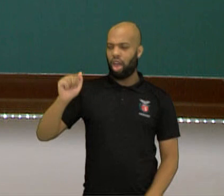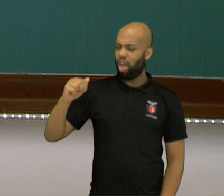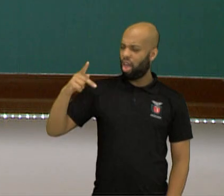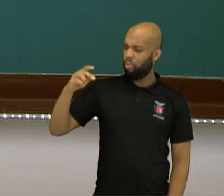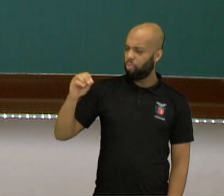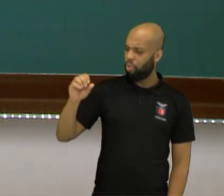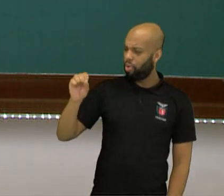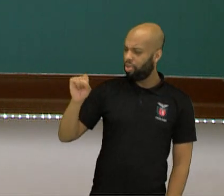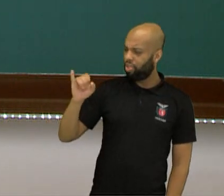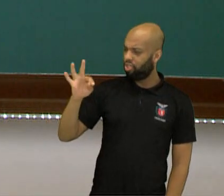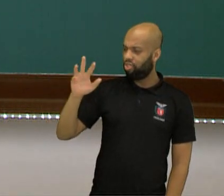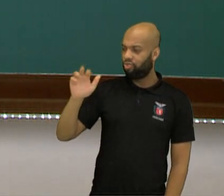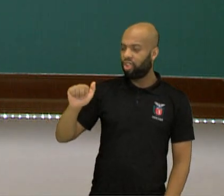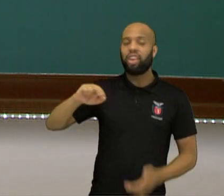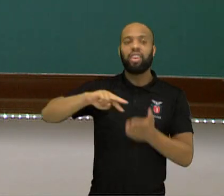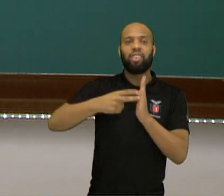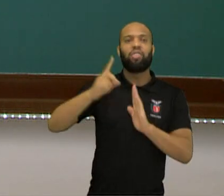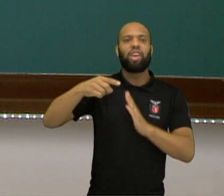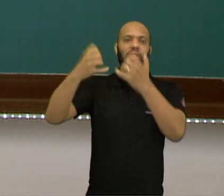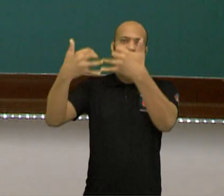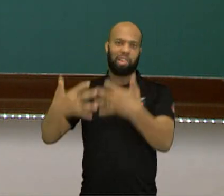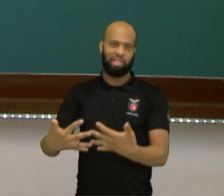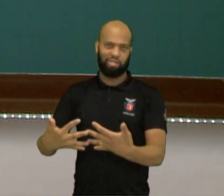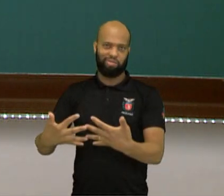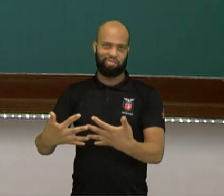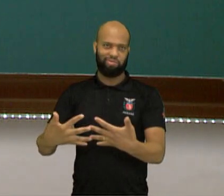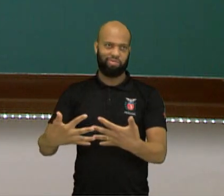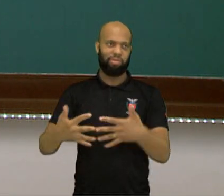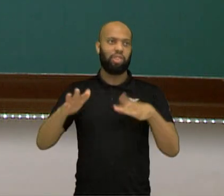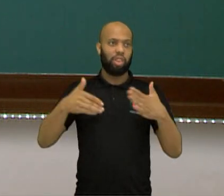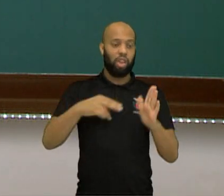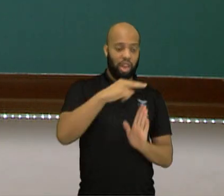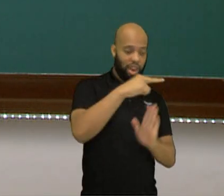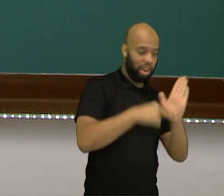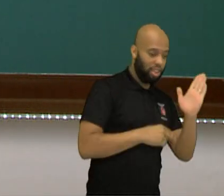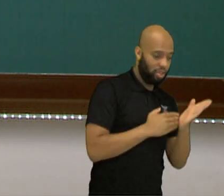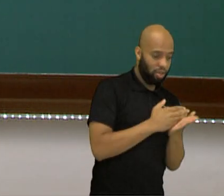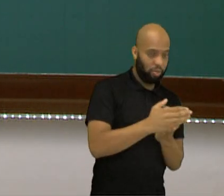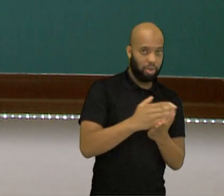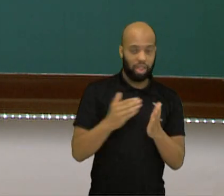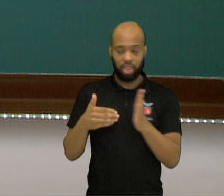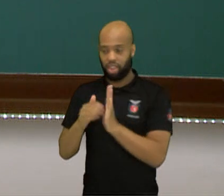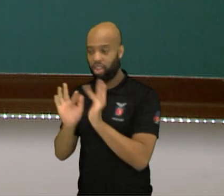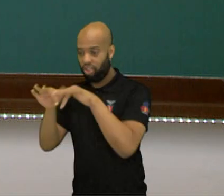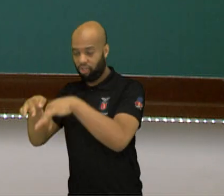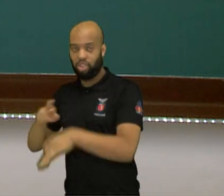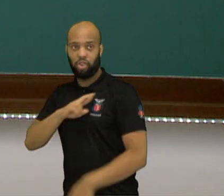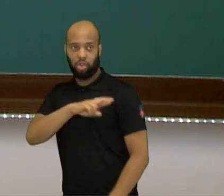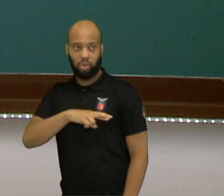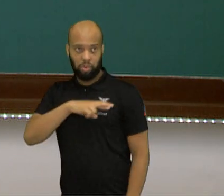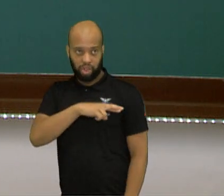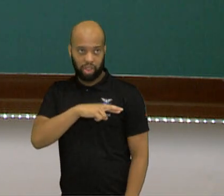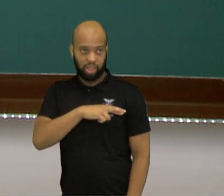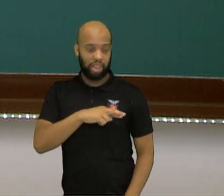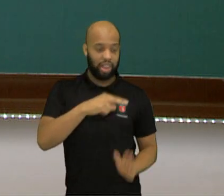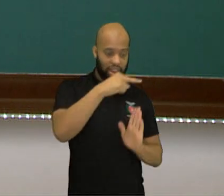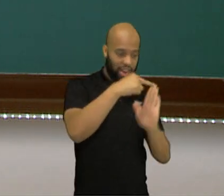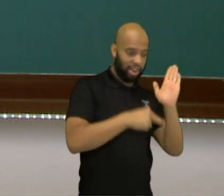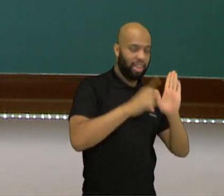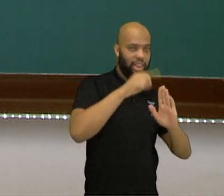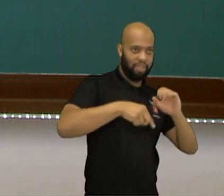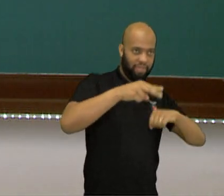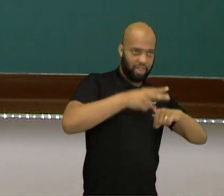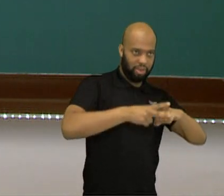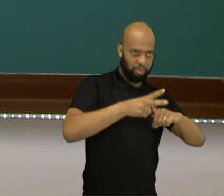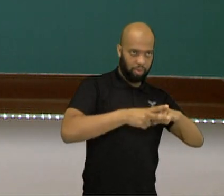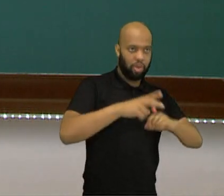explicação, vai ter um aposto. Então, olha só. Li de começo a fim um romance. Li aqui é um verbo. O que